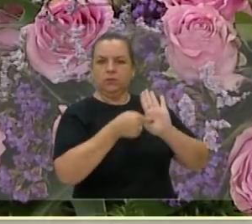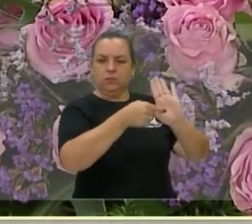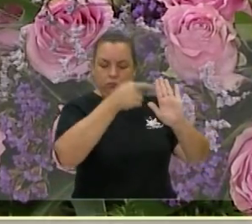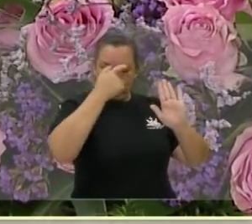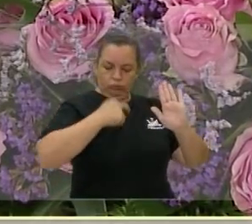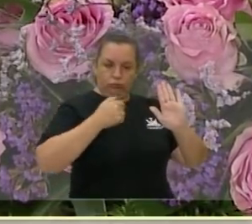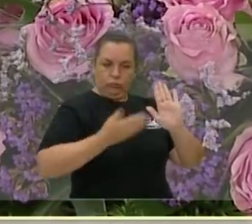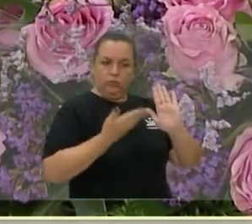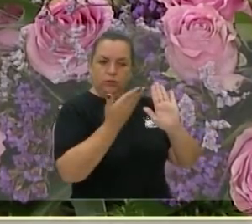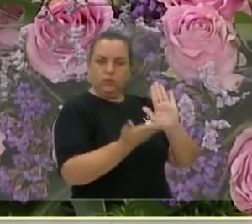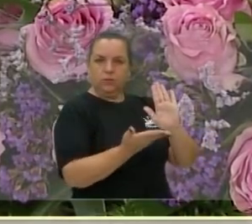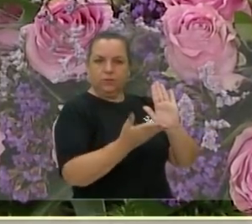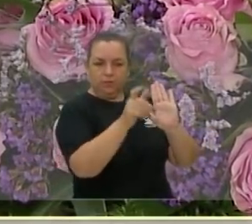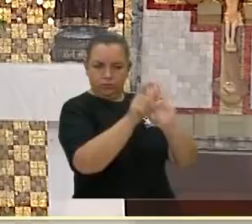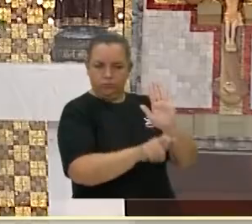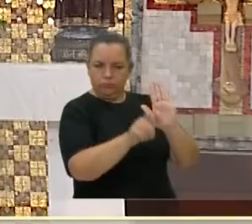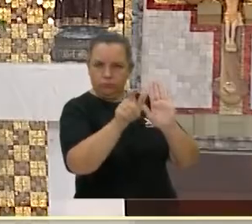ele.